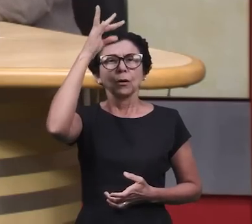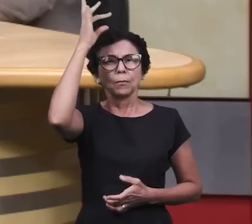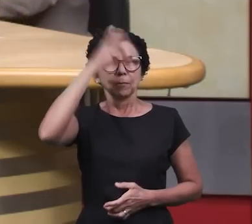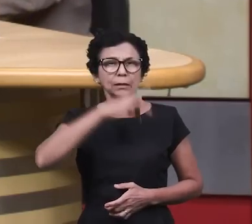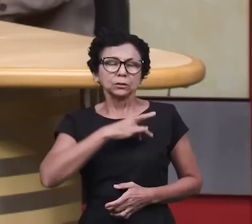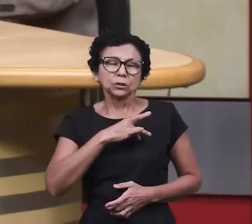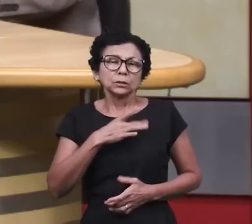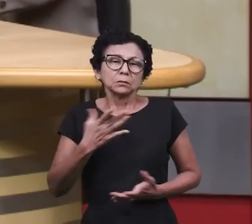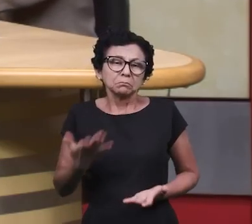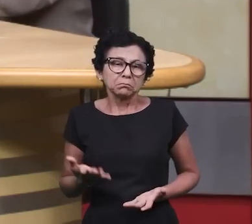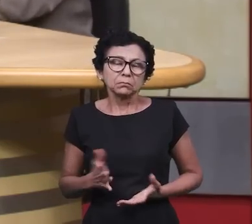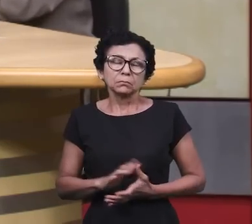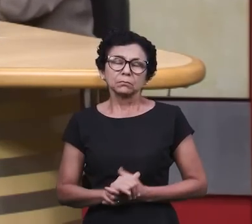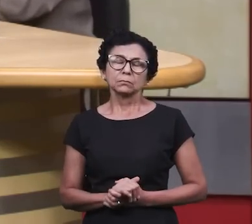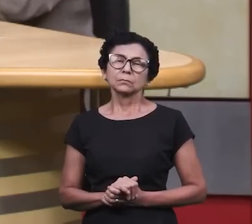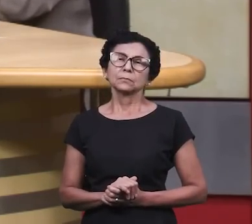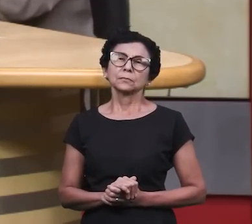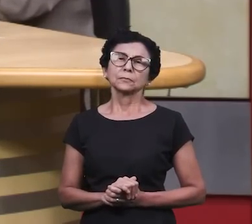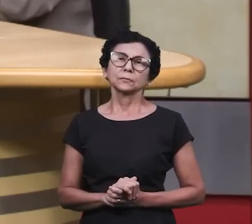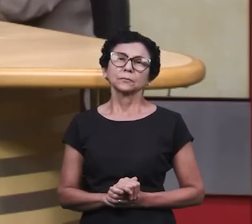que o nome deles seria Maranata,